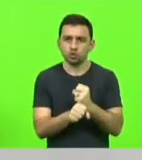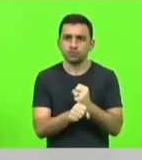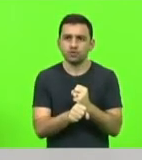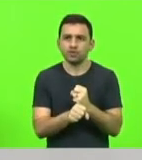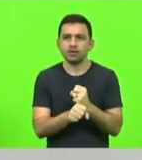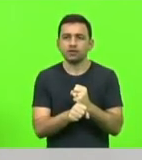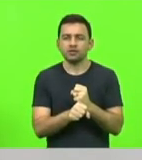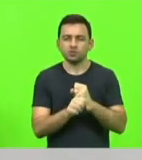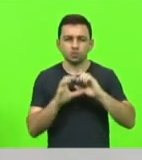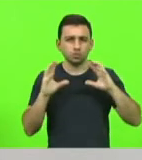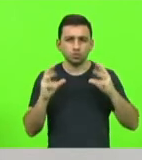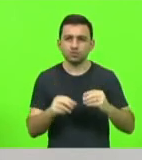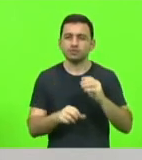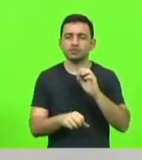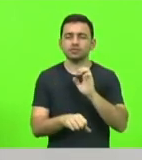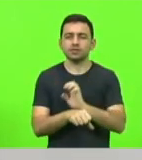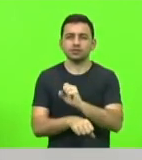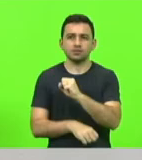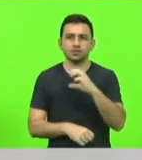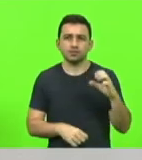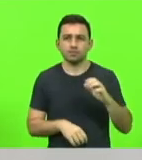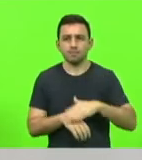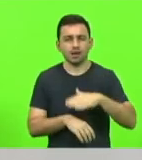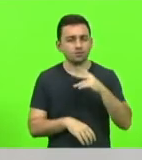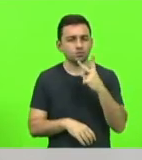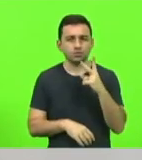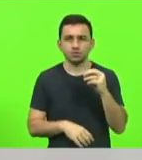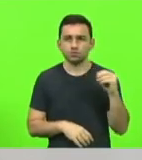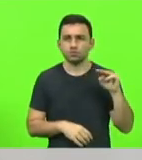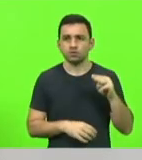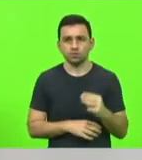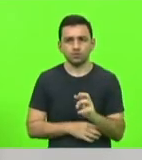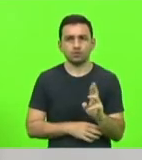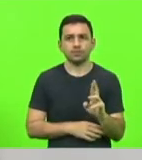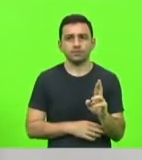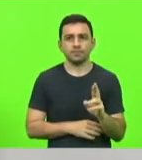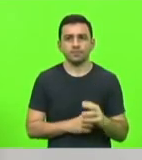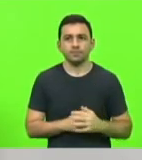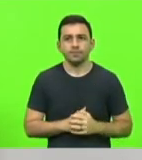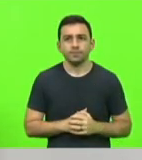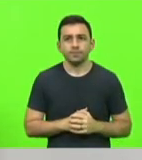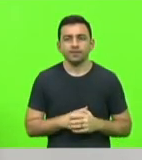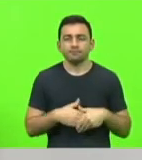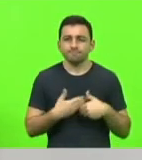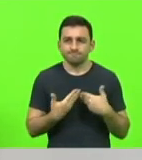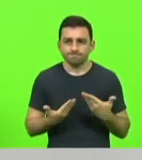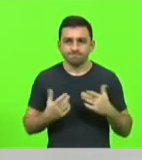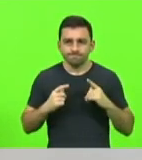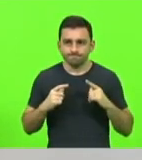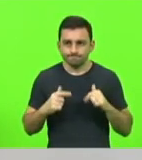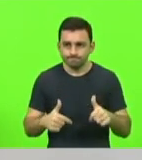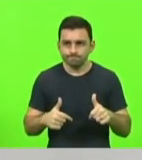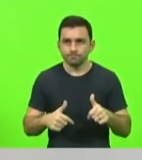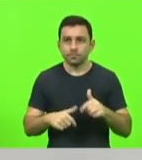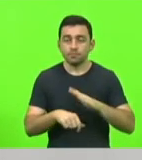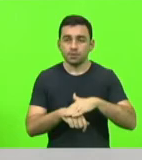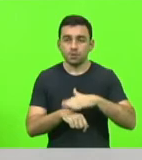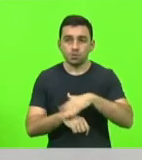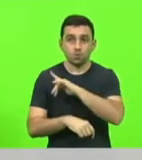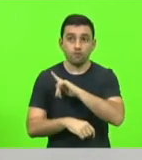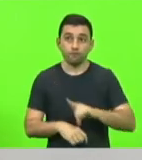Santa Catarina, mais de 200 milhões de reais. Essas ações do governo do Estado